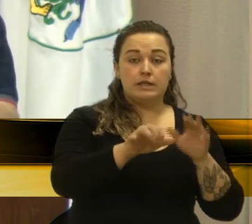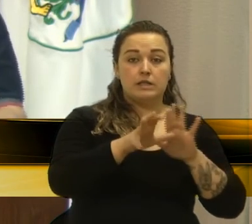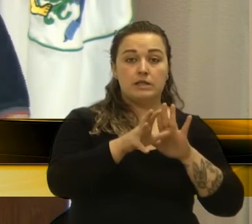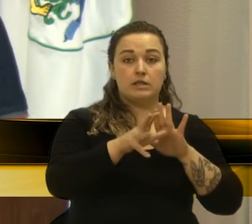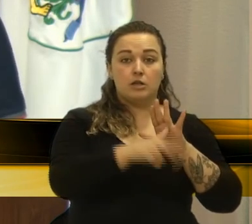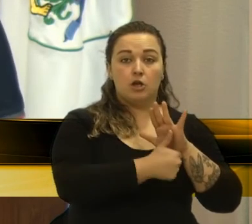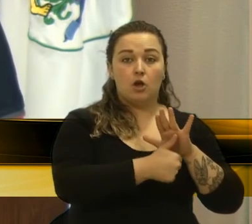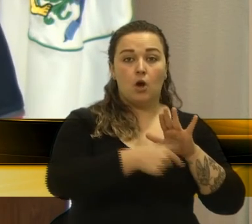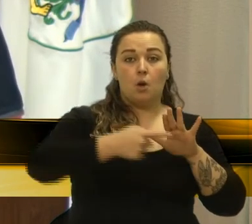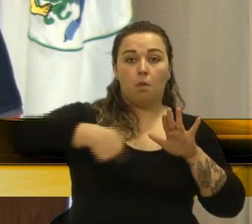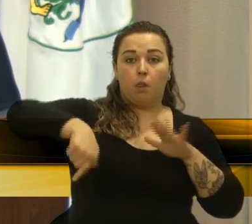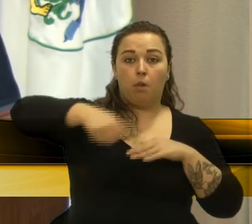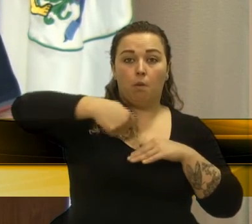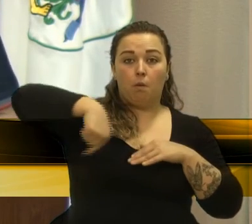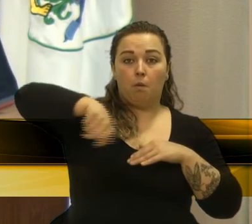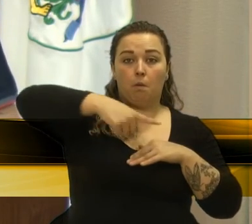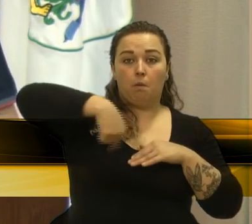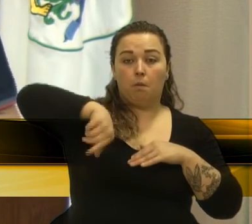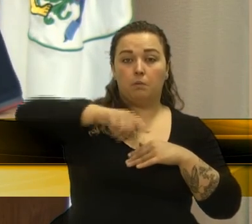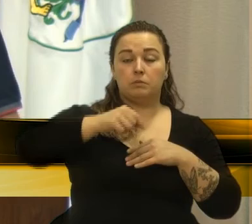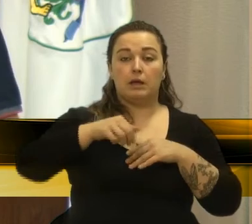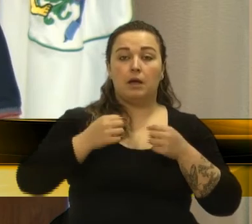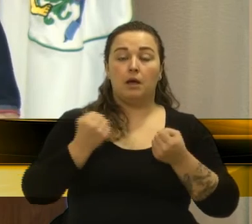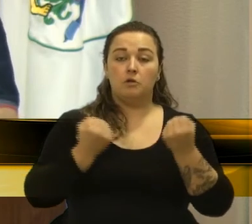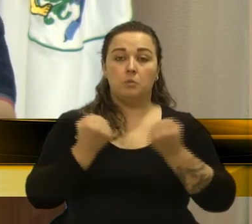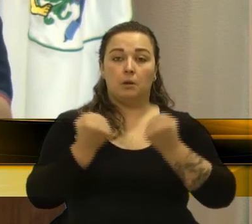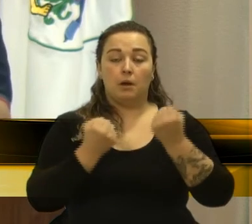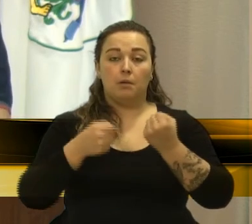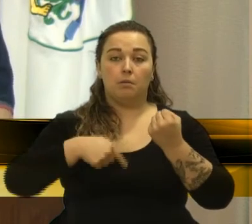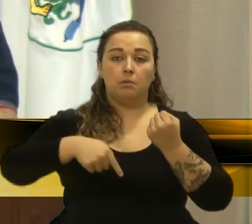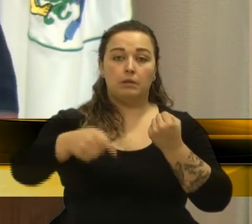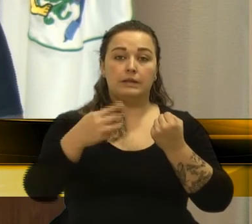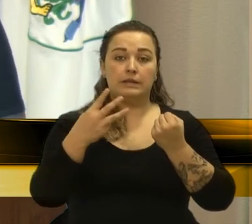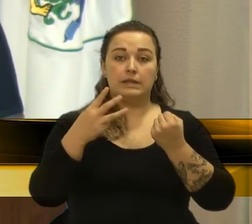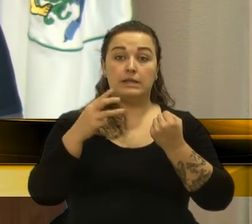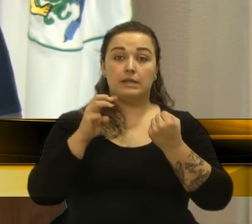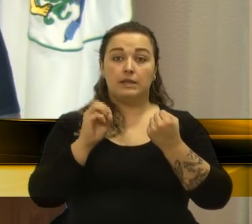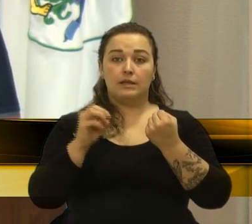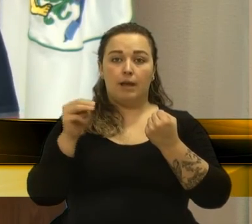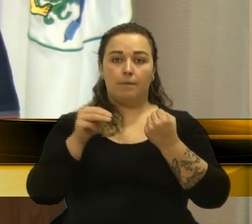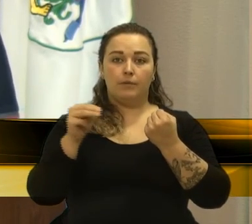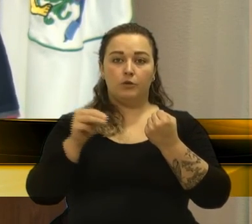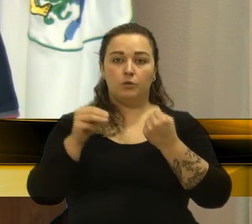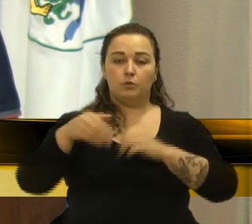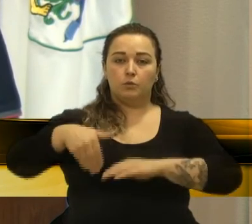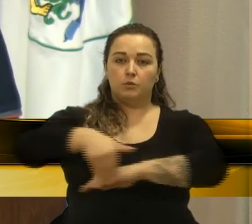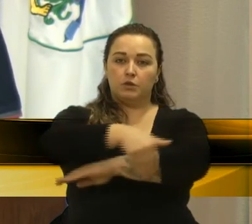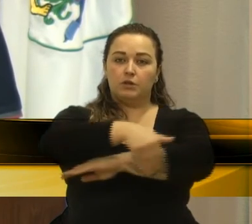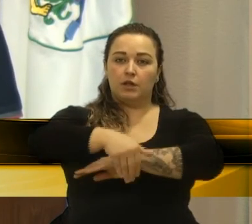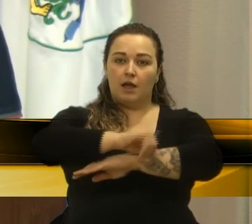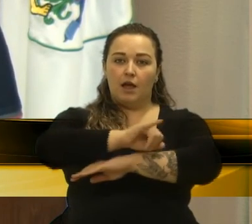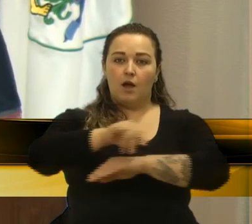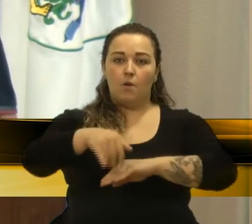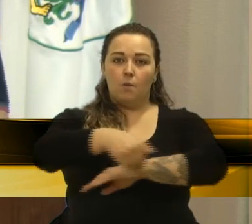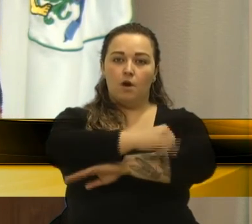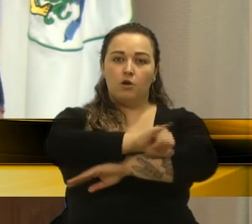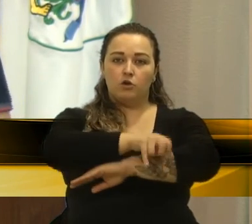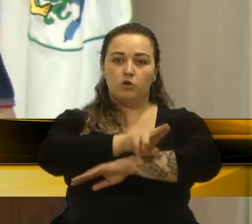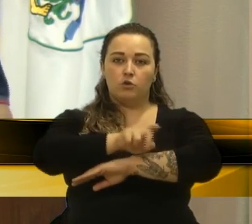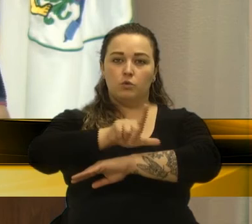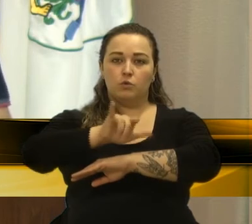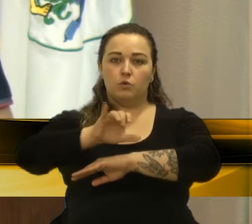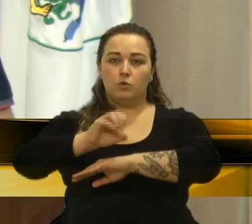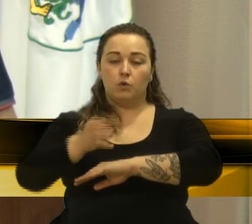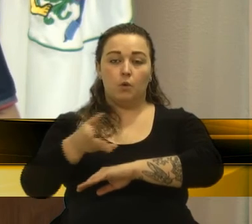ficaram rodando pela cidade 30 minutos, em plena Júlio de Castilhos, em plena luz do dia, e hoje a gente estava ouvindo